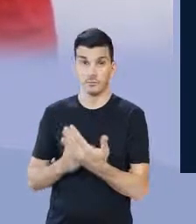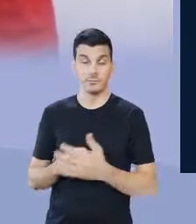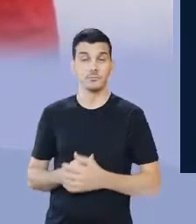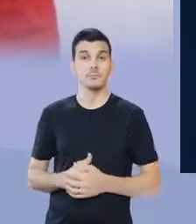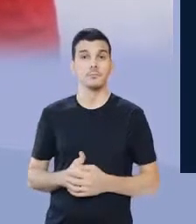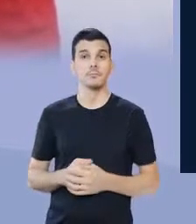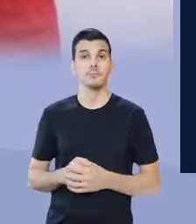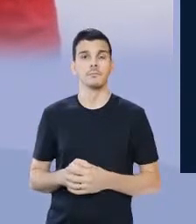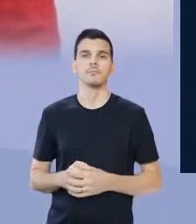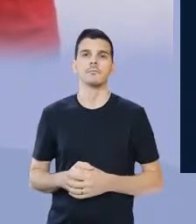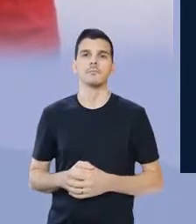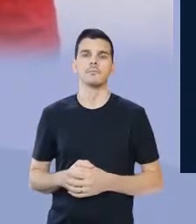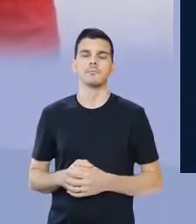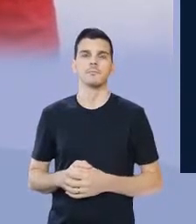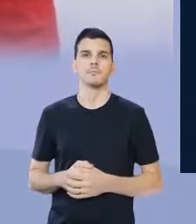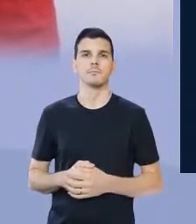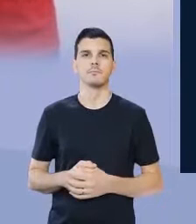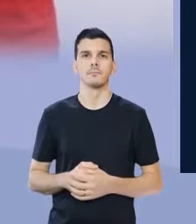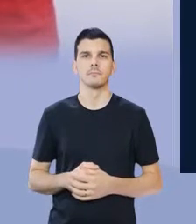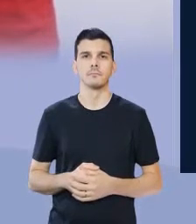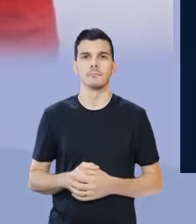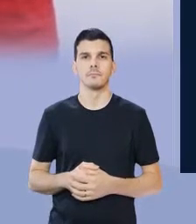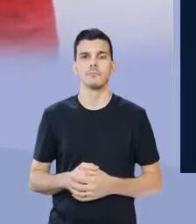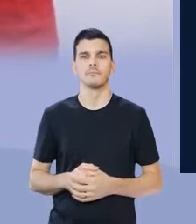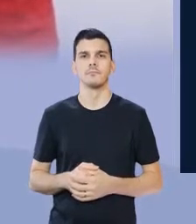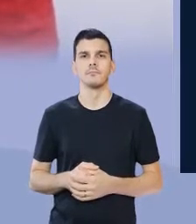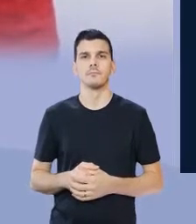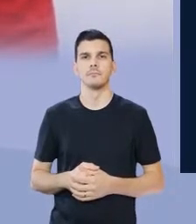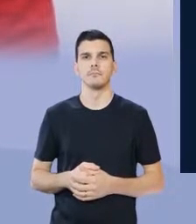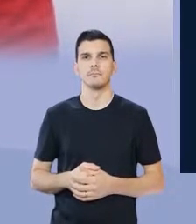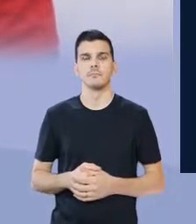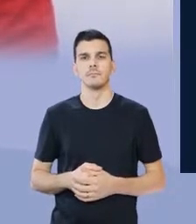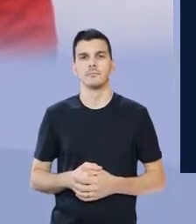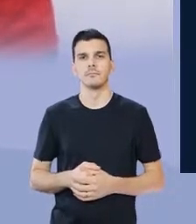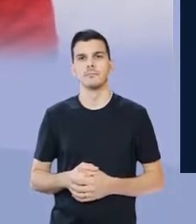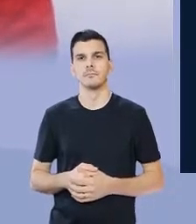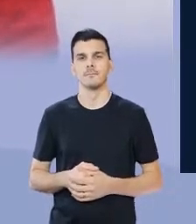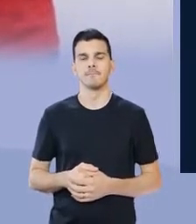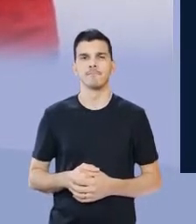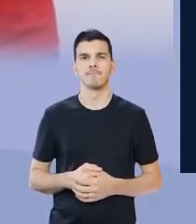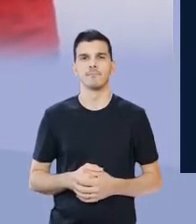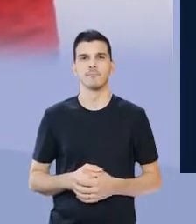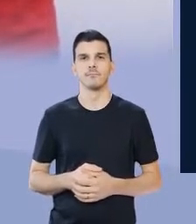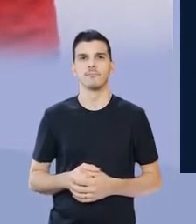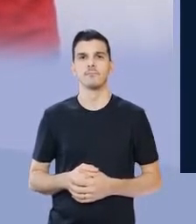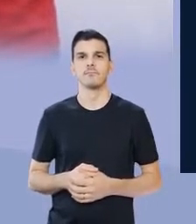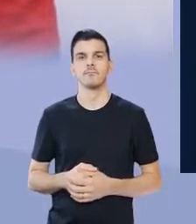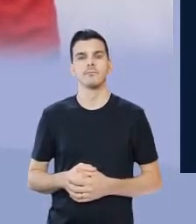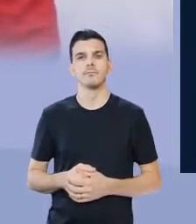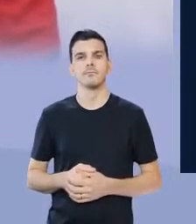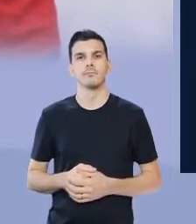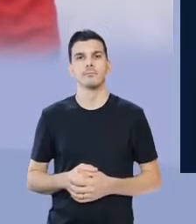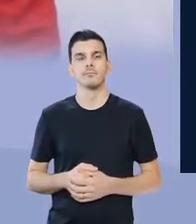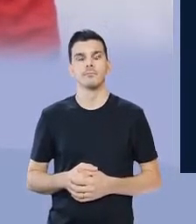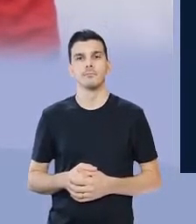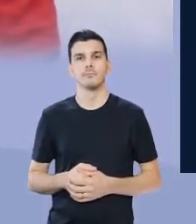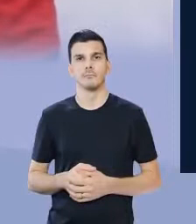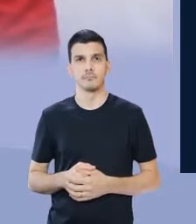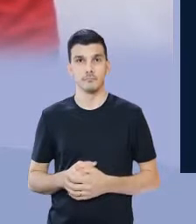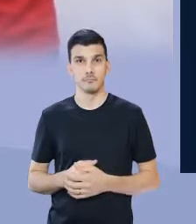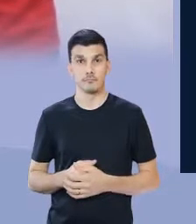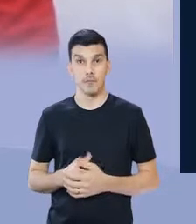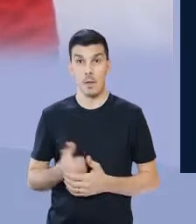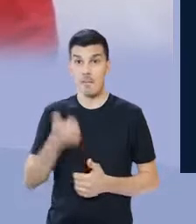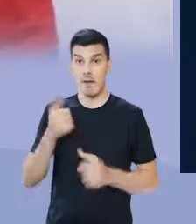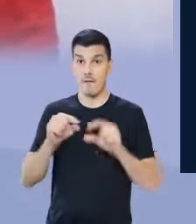Frida's comfort in and celebration of her own unique beauty. Olha, primeira frase do texto já está falando